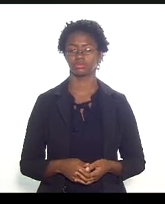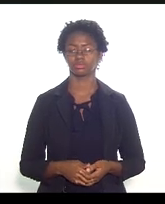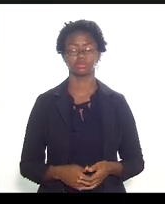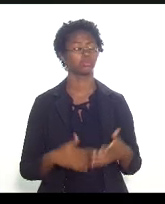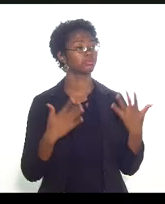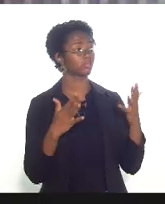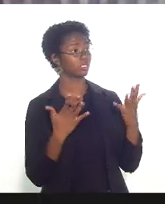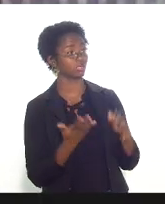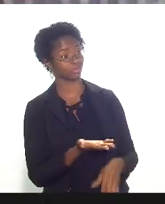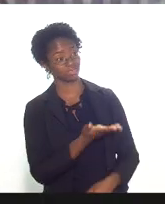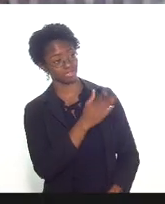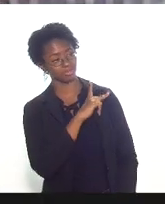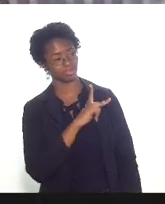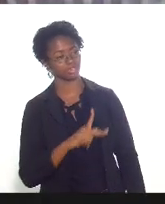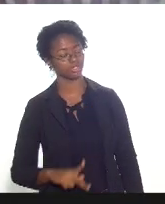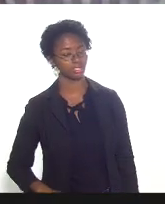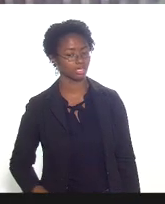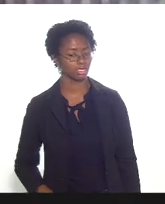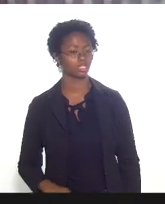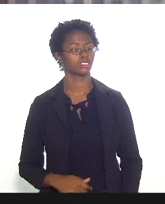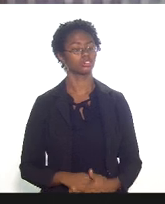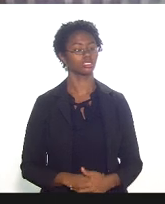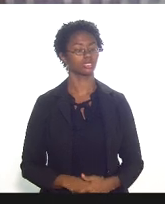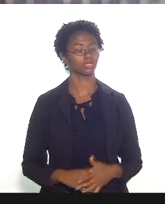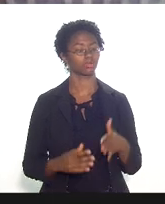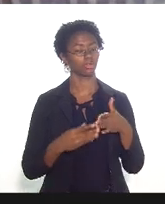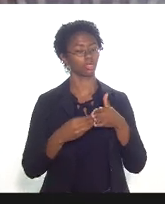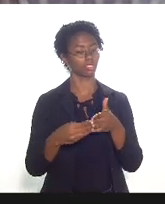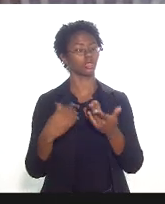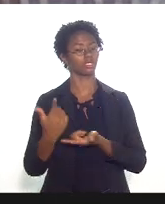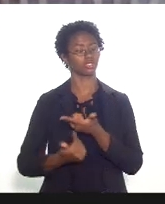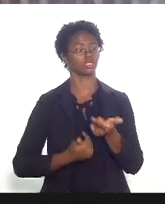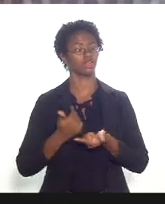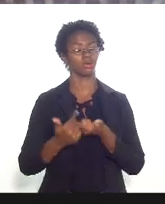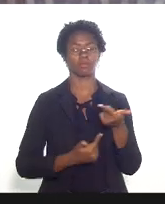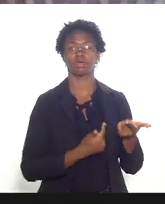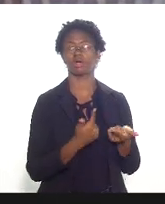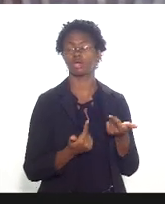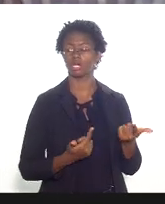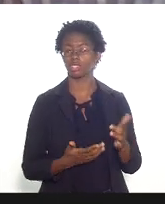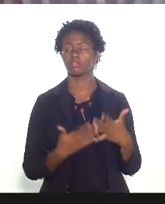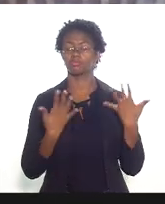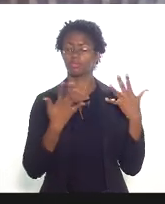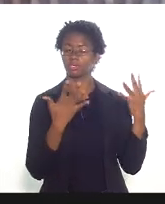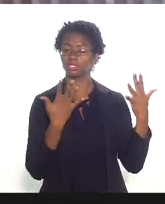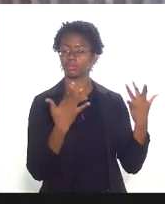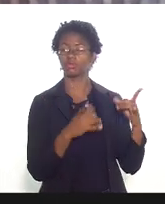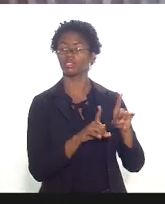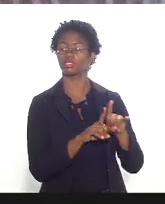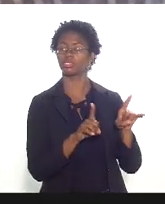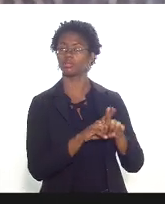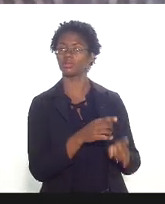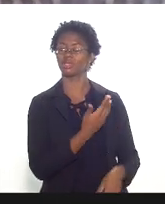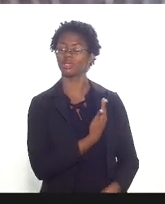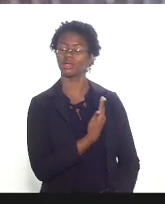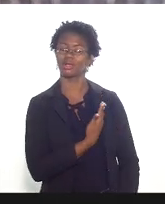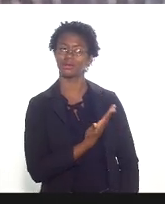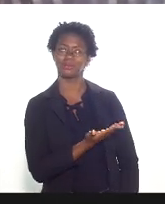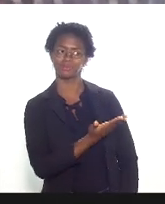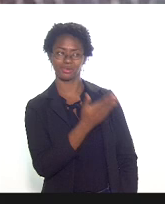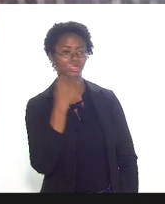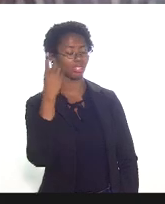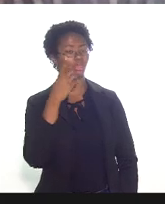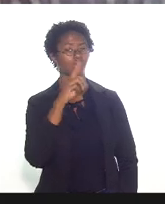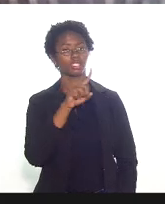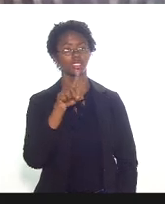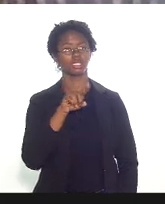Parabenizar a Vossa Excelência, né, pela condução dos trabalhos. Parabenizar também a nome querida deputada